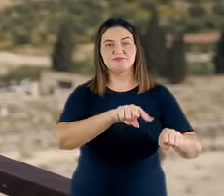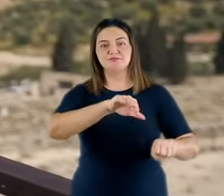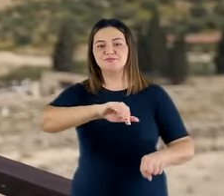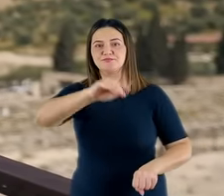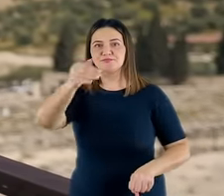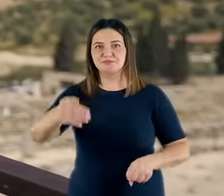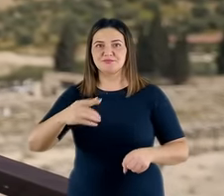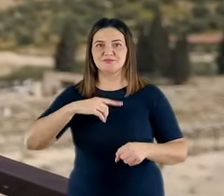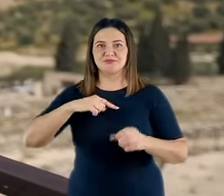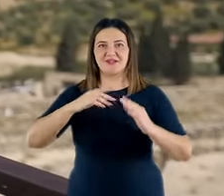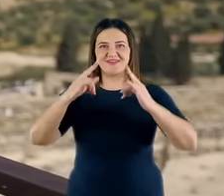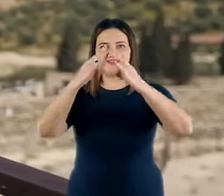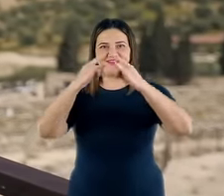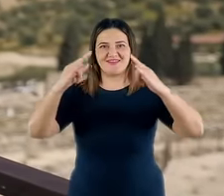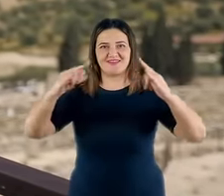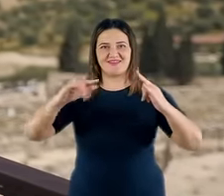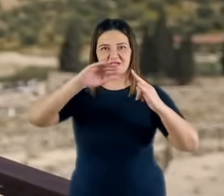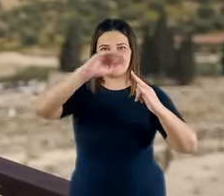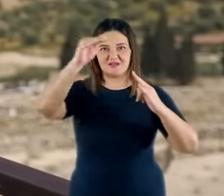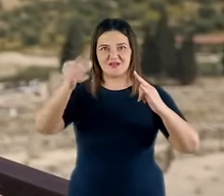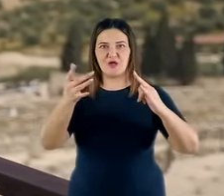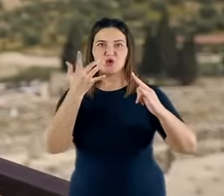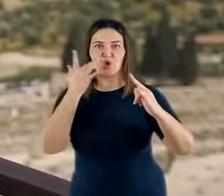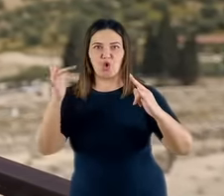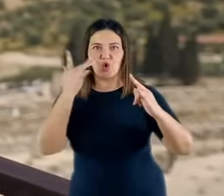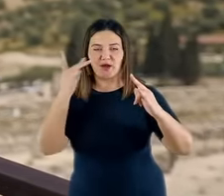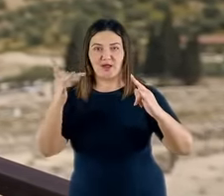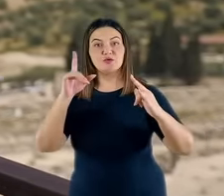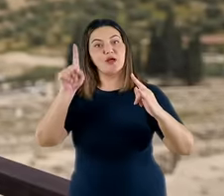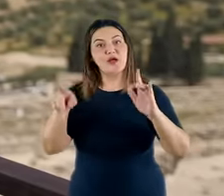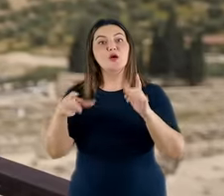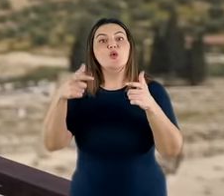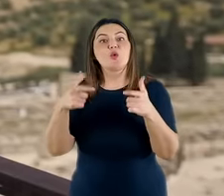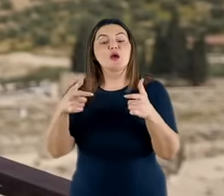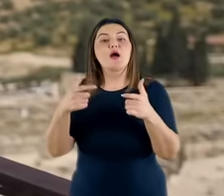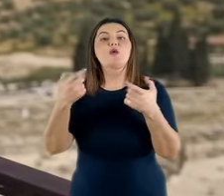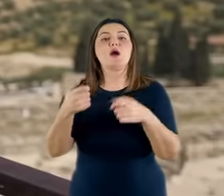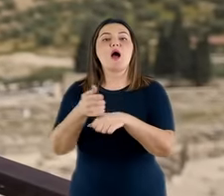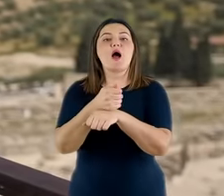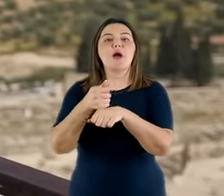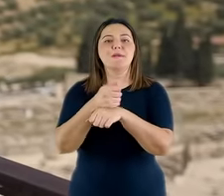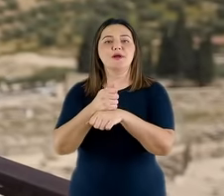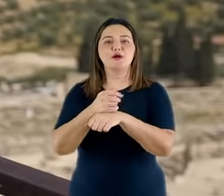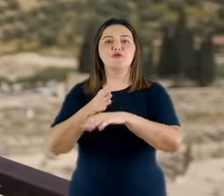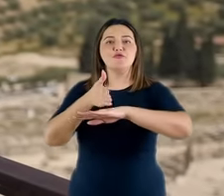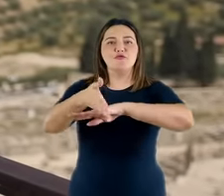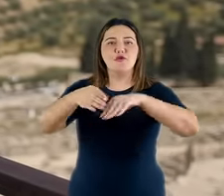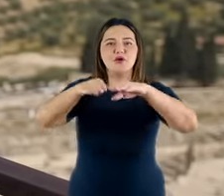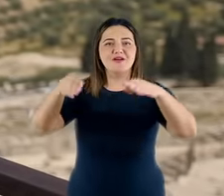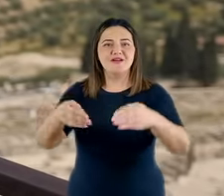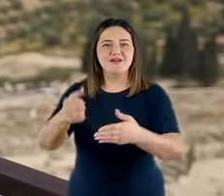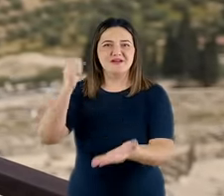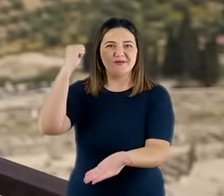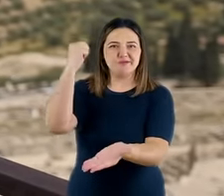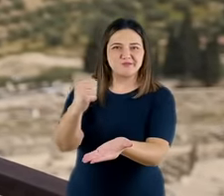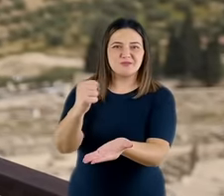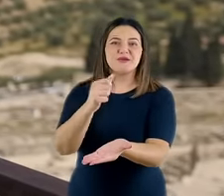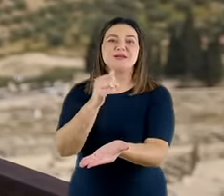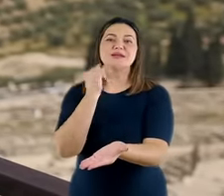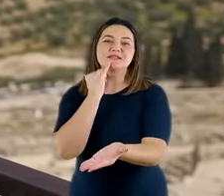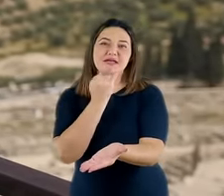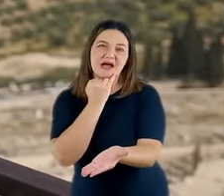é onde está aquela cúpula dourada, que é o local onde Abraão levou Isaac em sacrifício ao Senhor e,